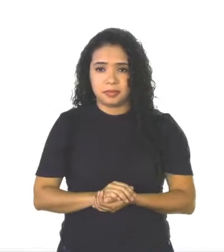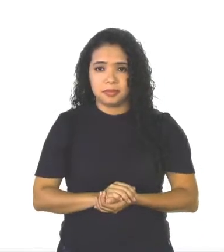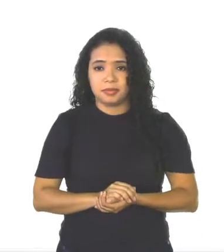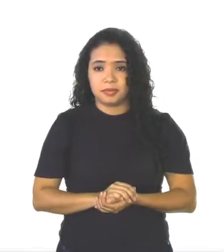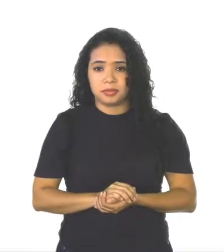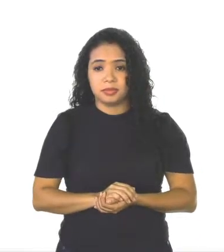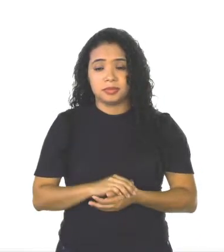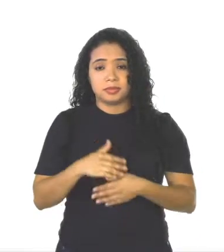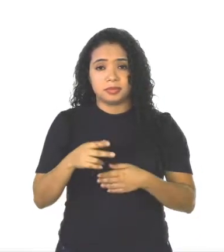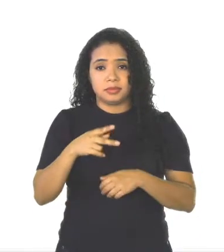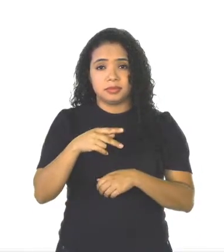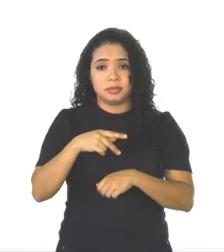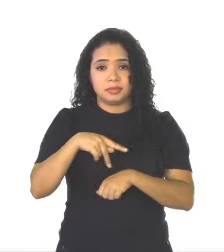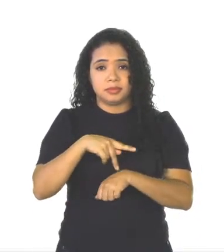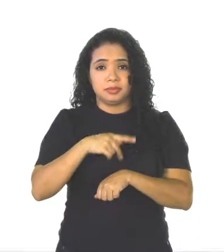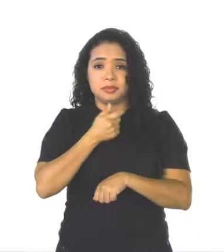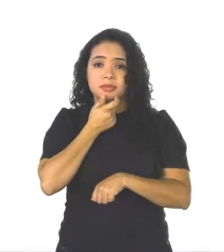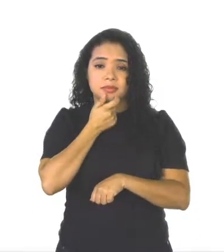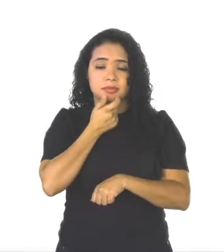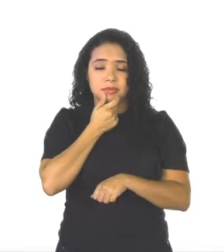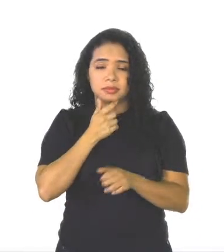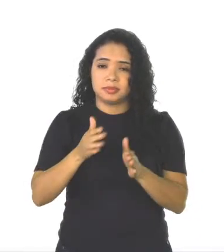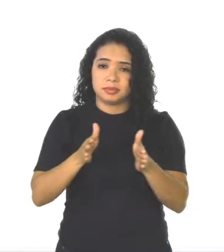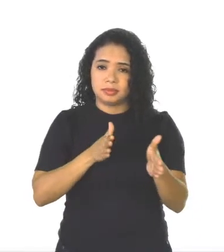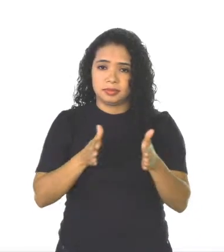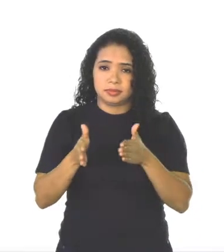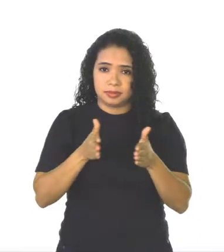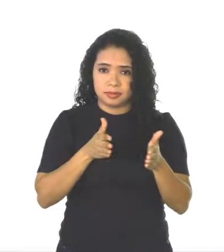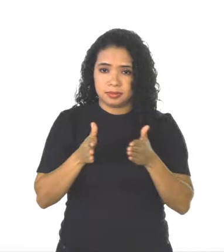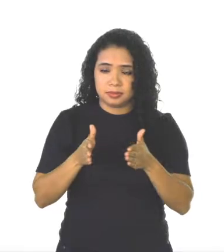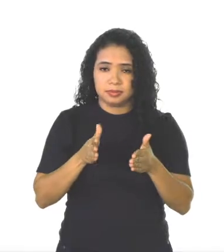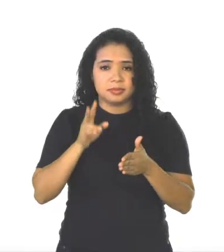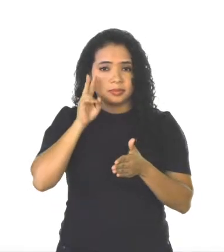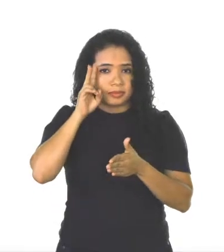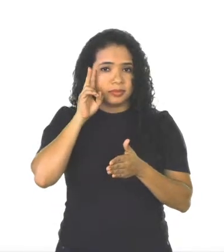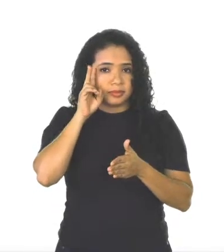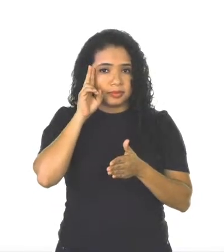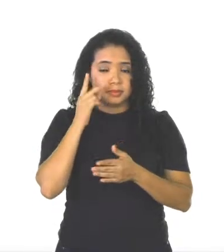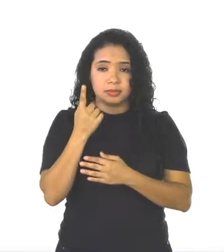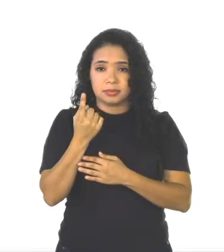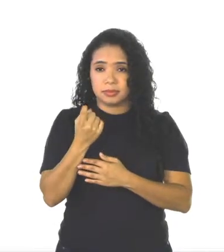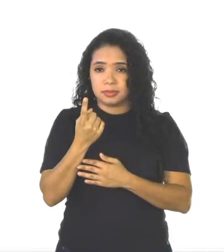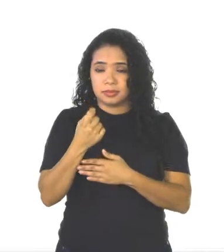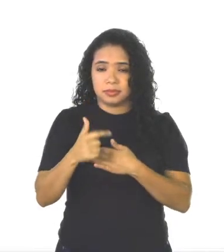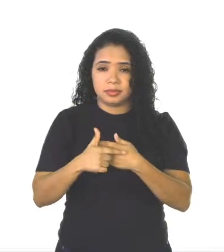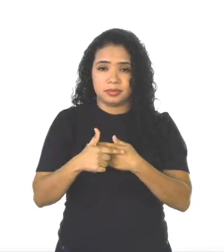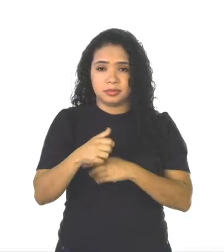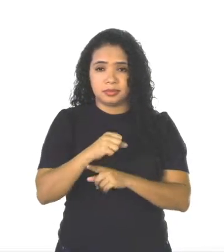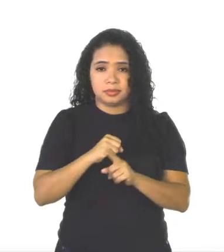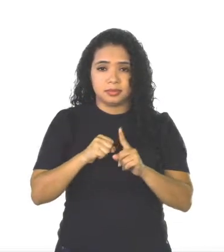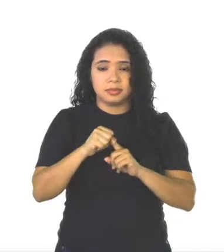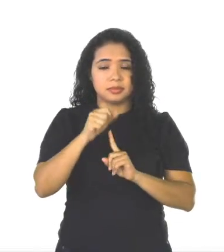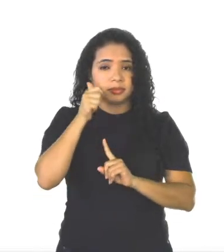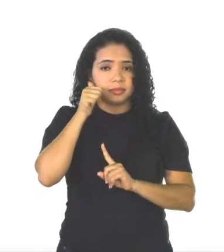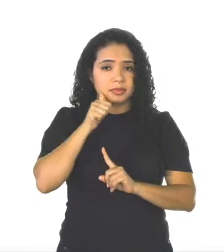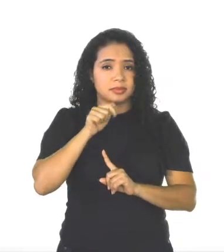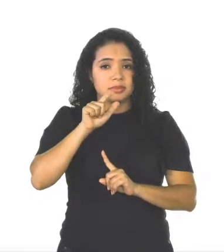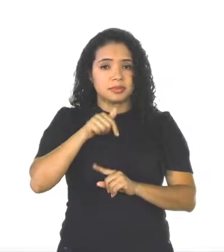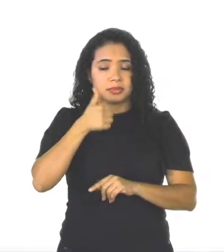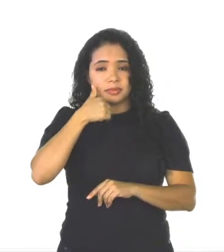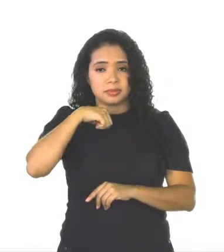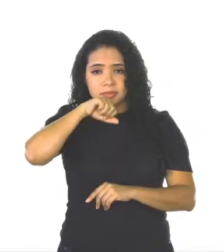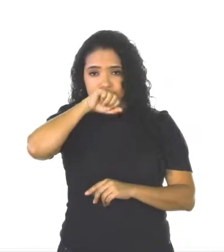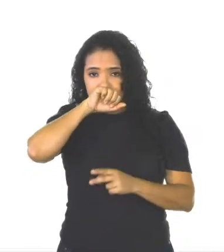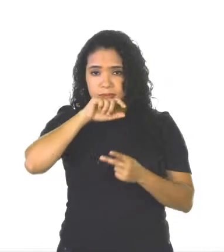na Inglaterra, durante esse período histórico, o único papel social da mulher era ser mãe